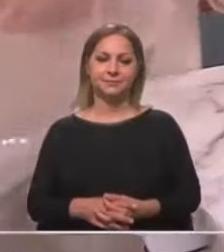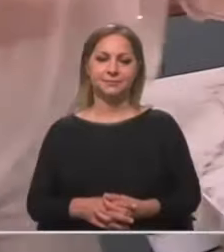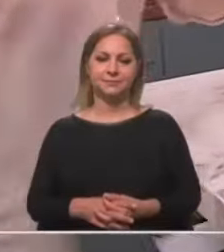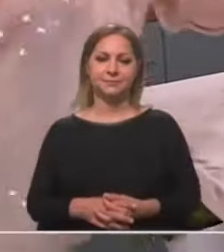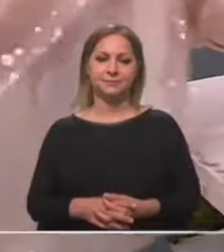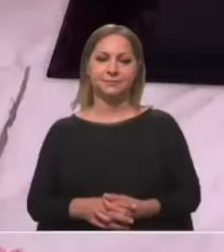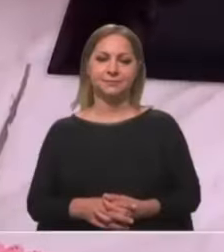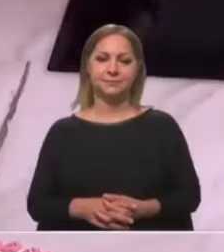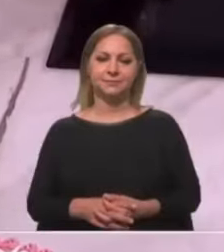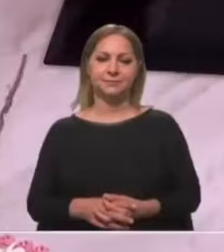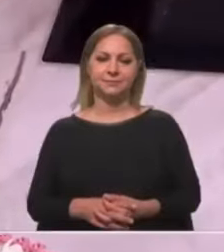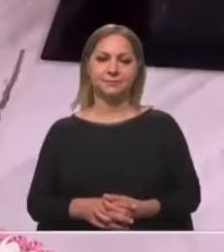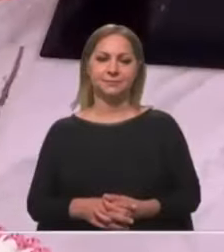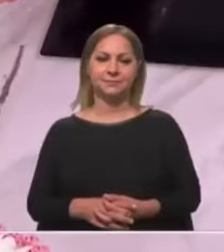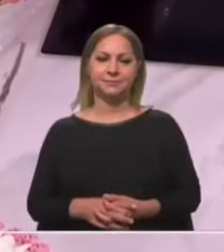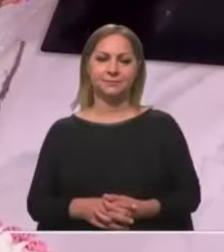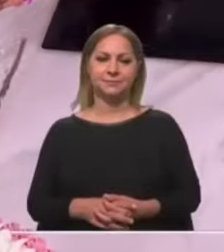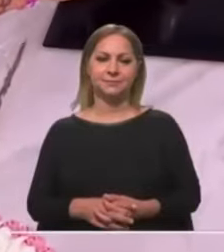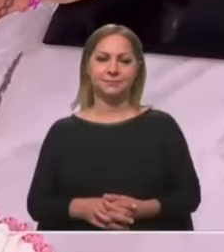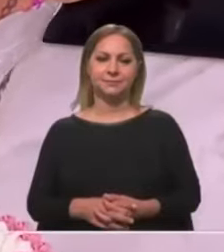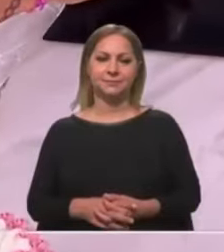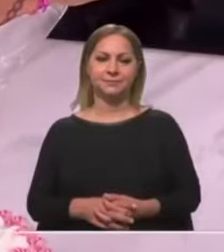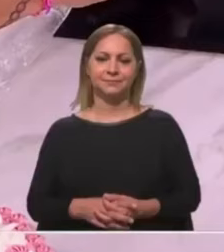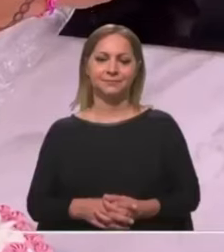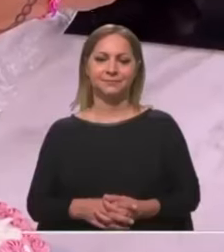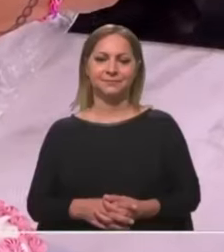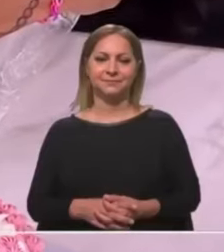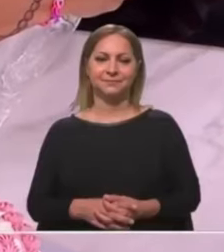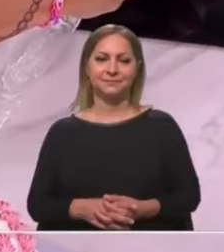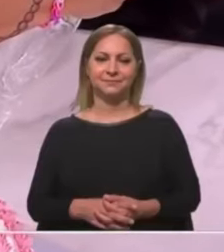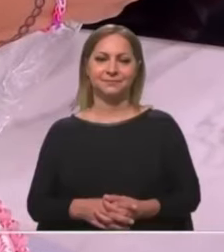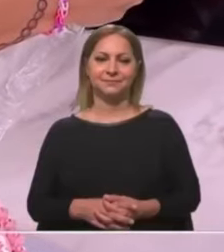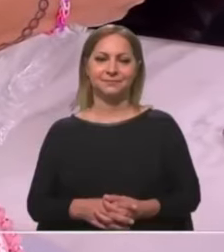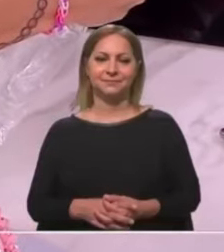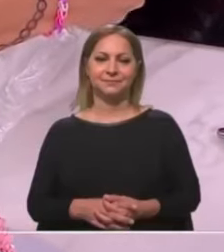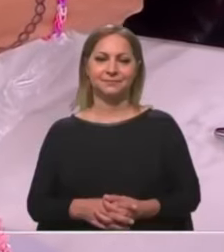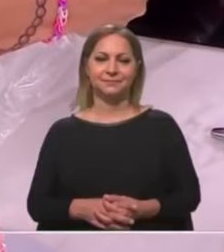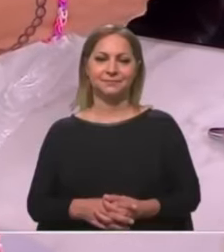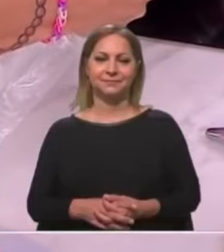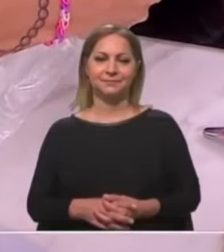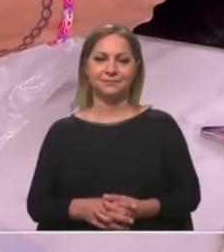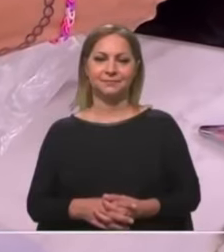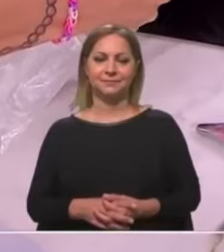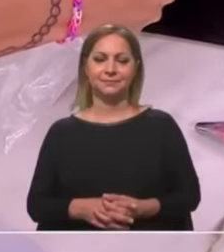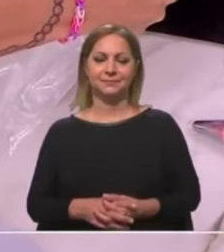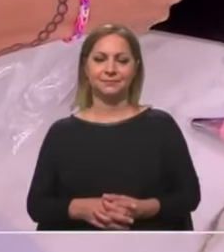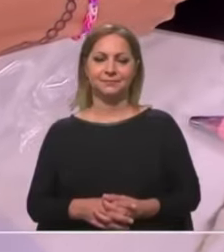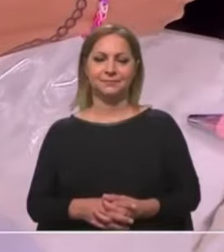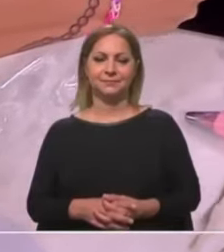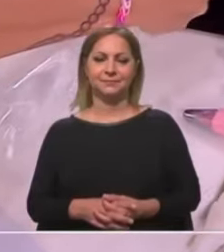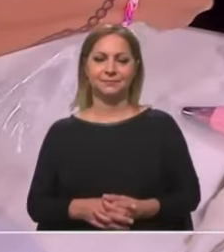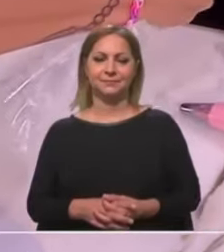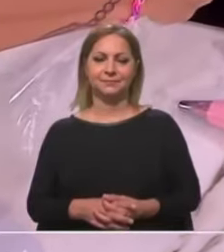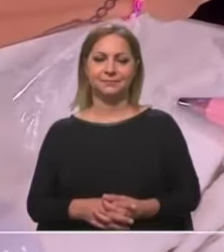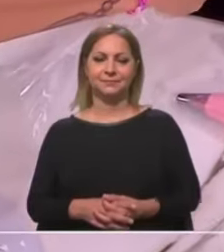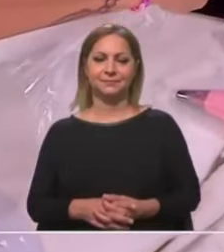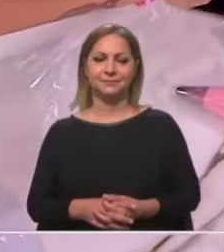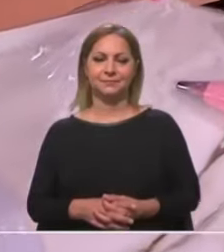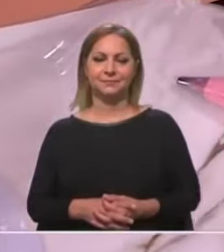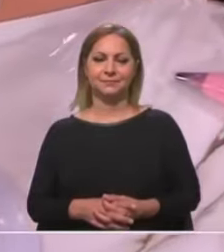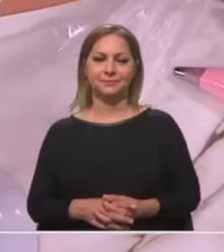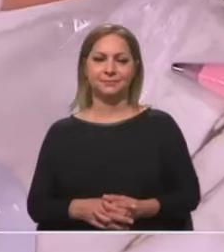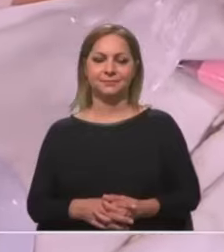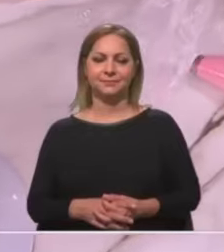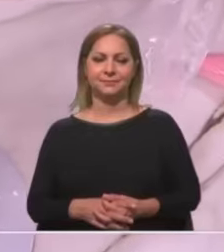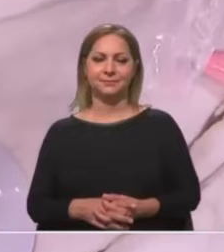Ai, espera, que isto tem uma técnica. Eu preciso de um assistente para me girar o bolo. Não há assistente, estou a